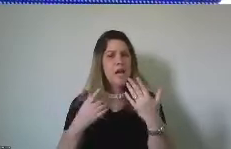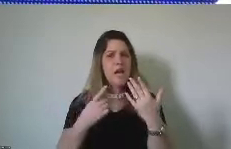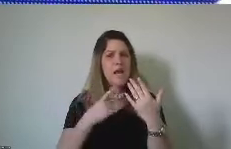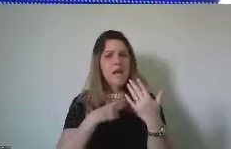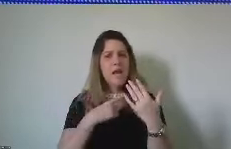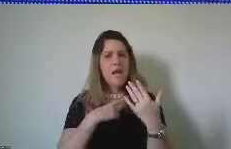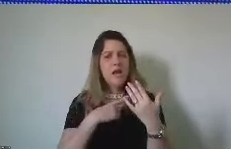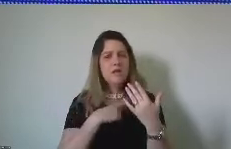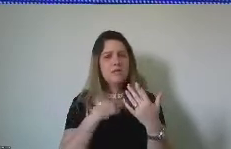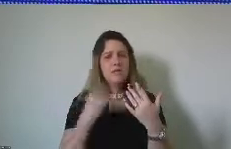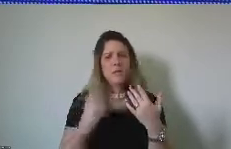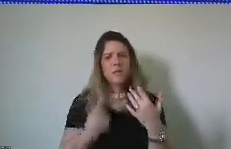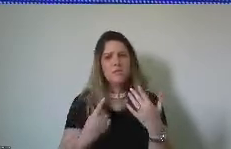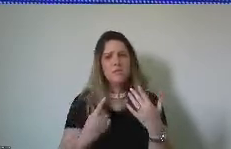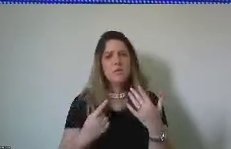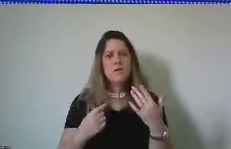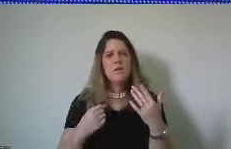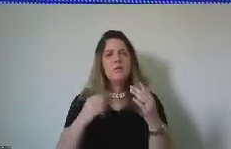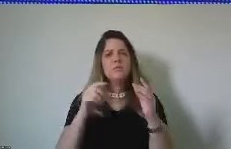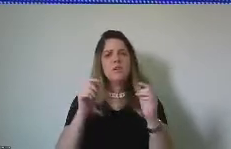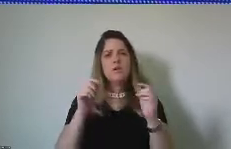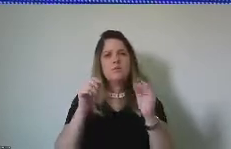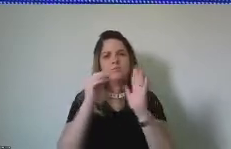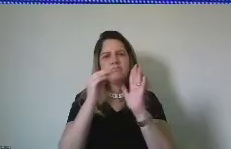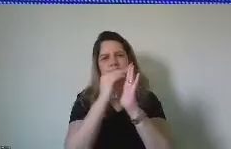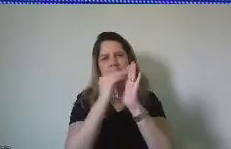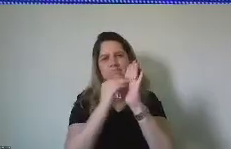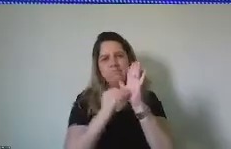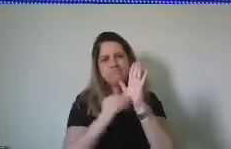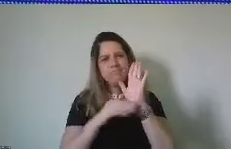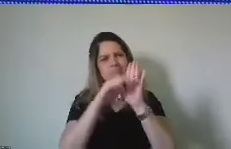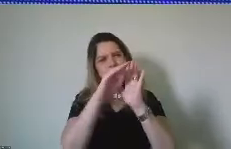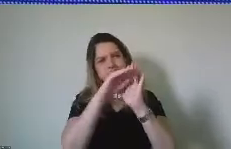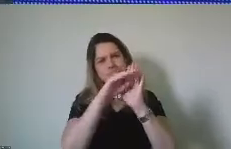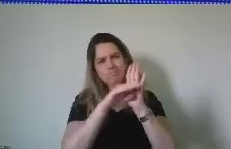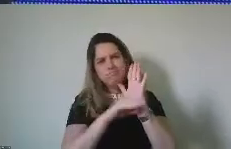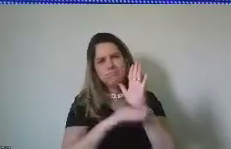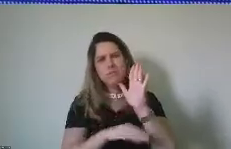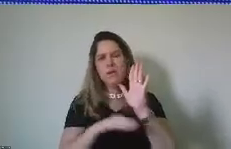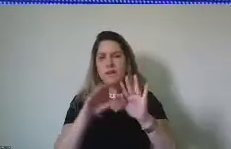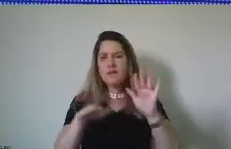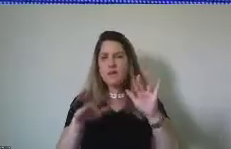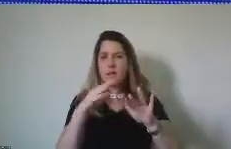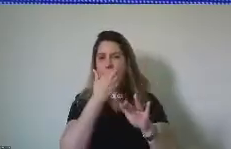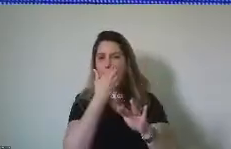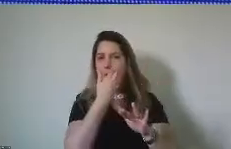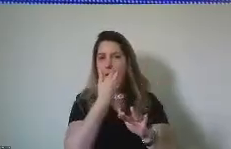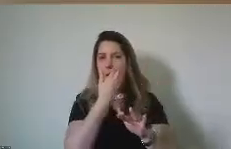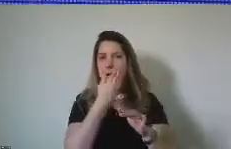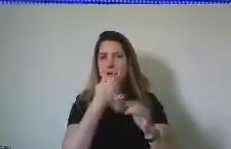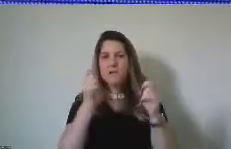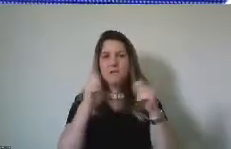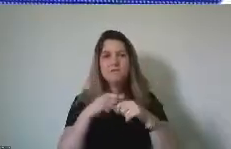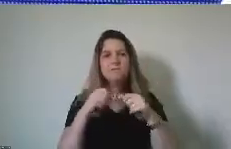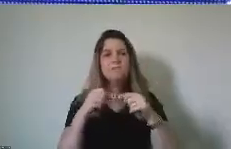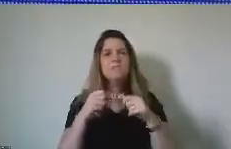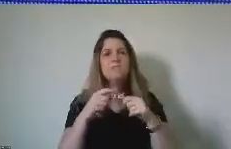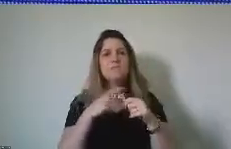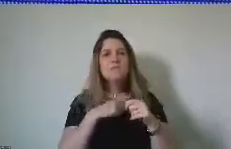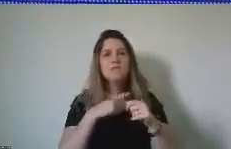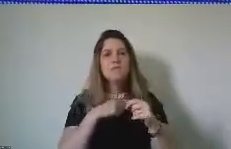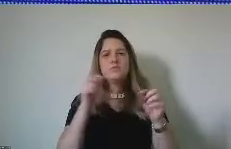uma a gente vê toda a composição do capex em termos de indexação né então é inflação